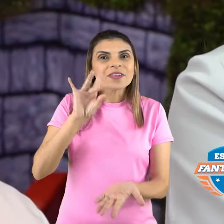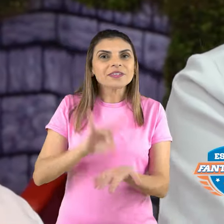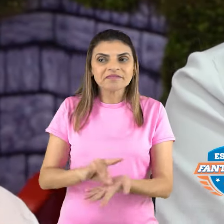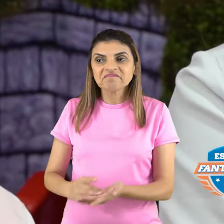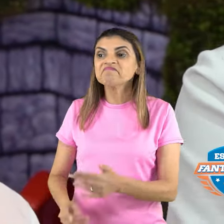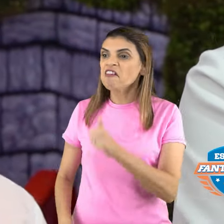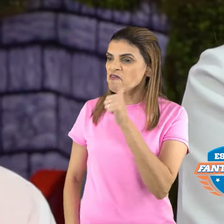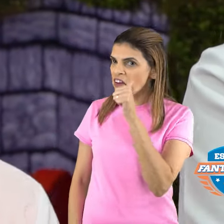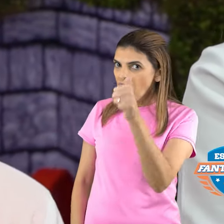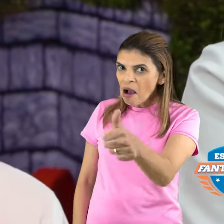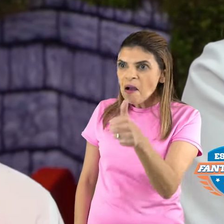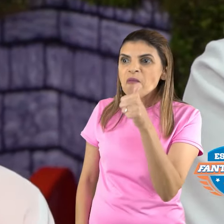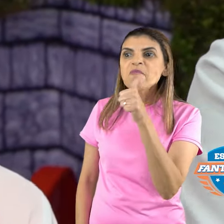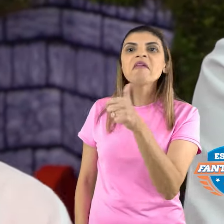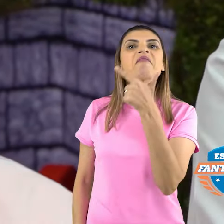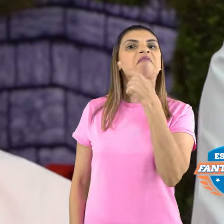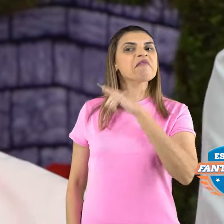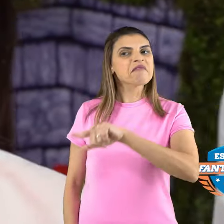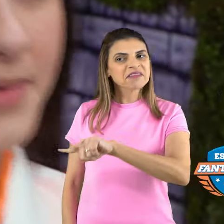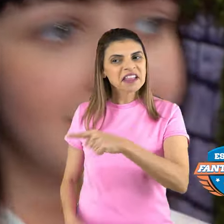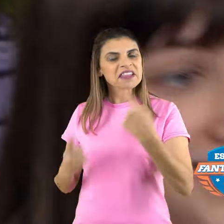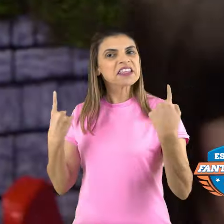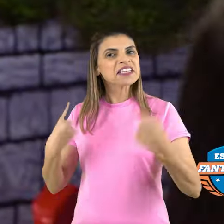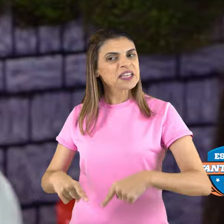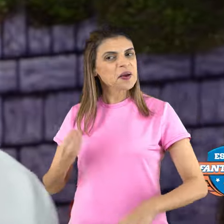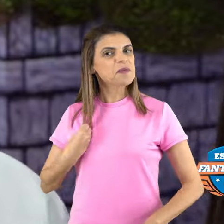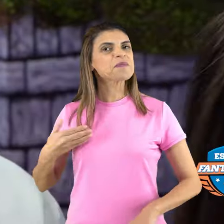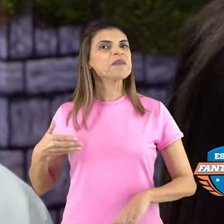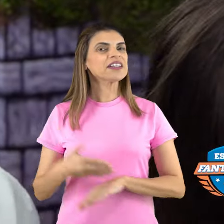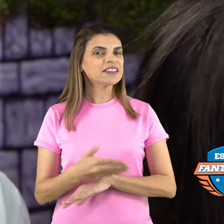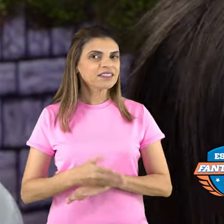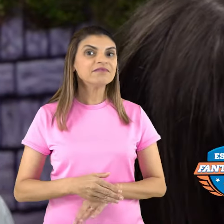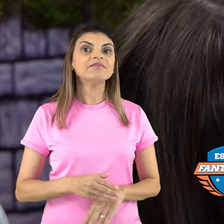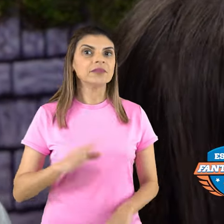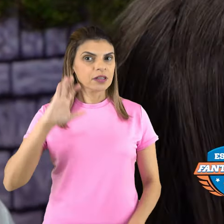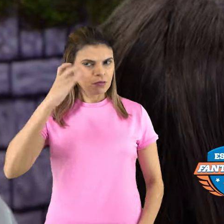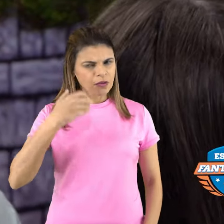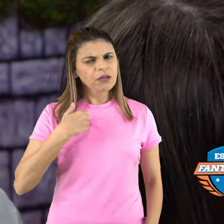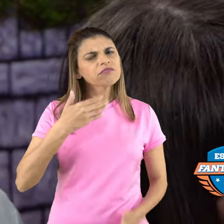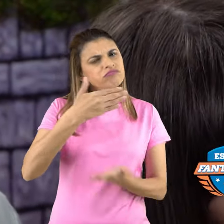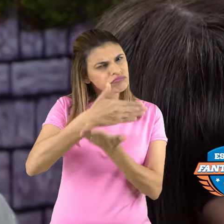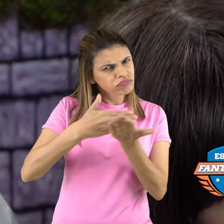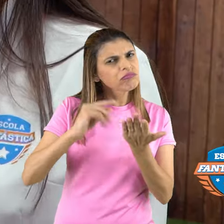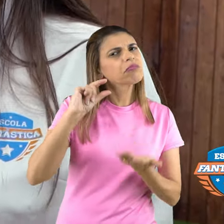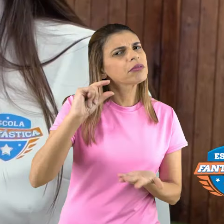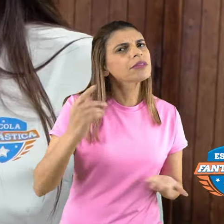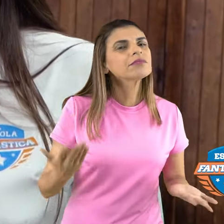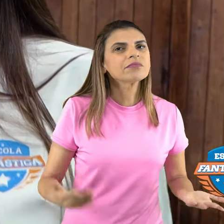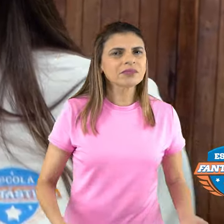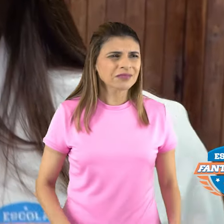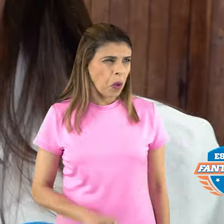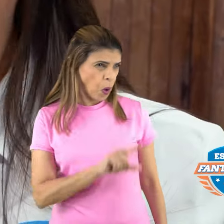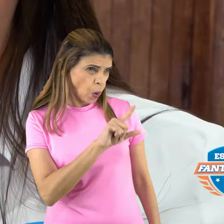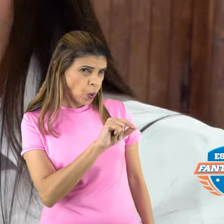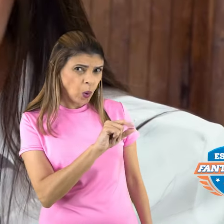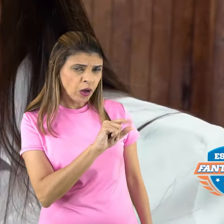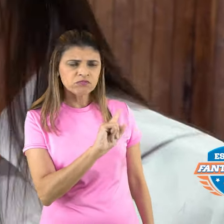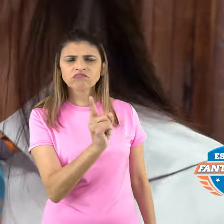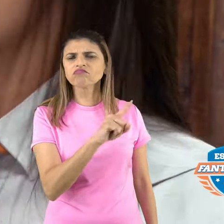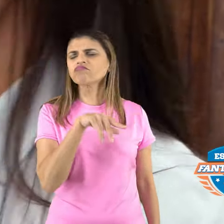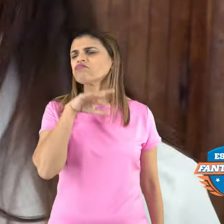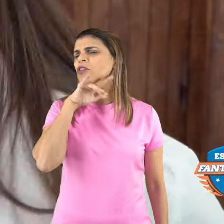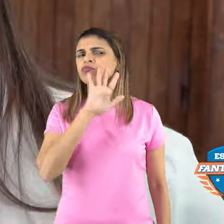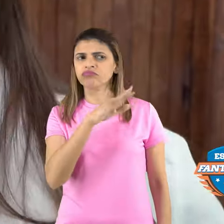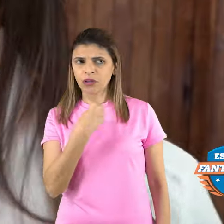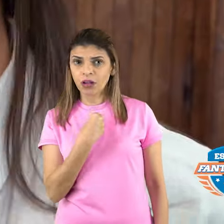Valeu a pena, Camila, participar desse desafio. E aí, Camila, eu vou querer um pedaço, hein? O quê? É ruim,